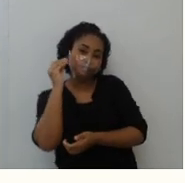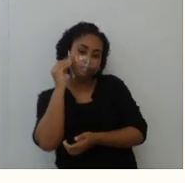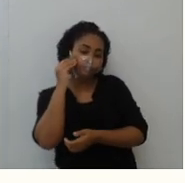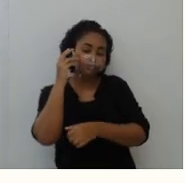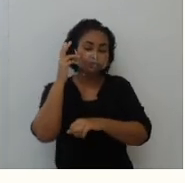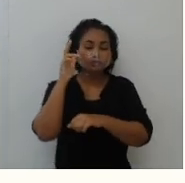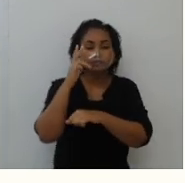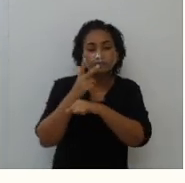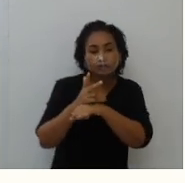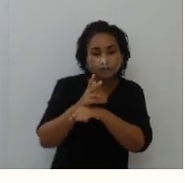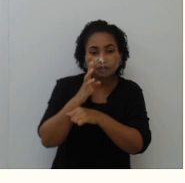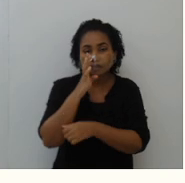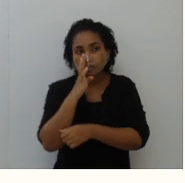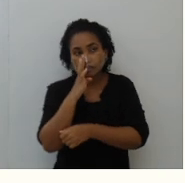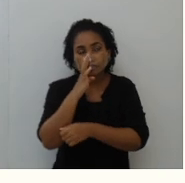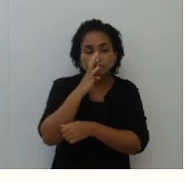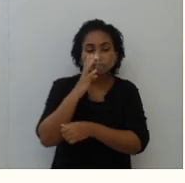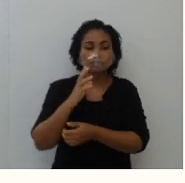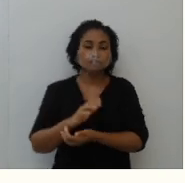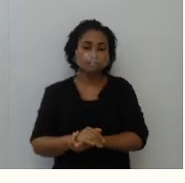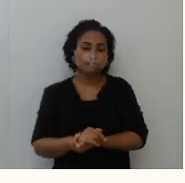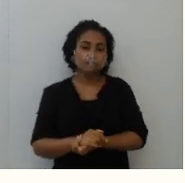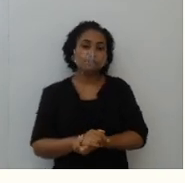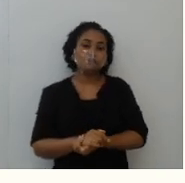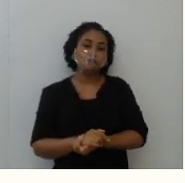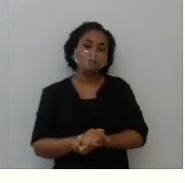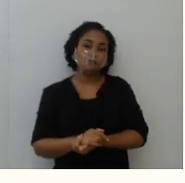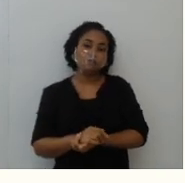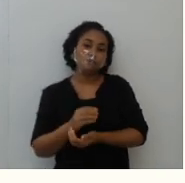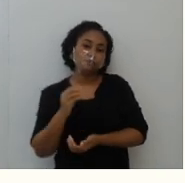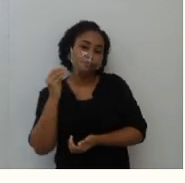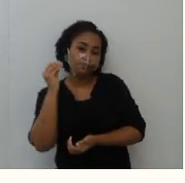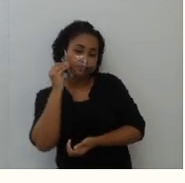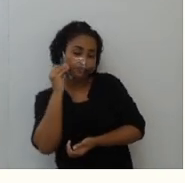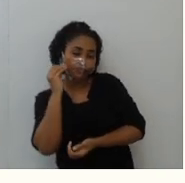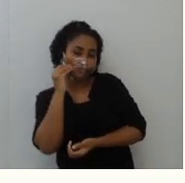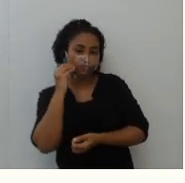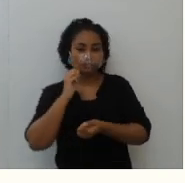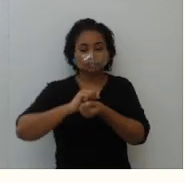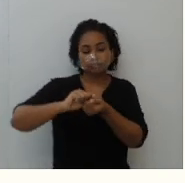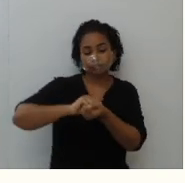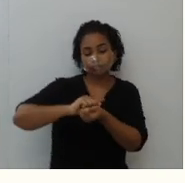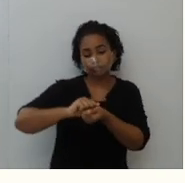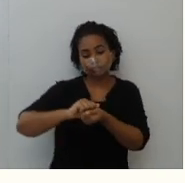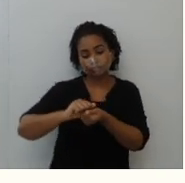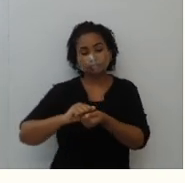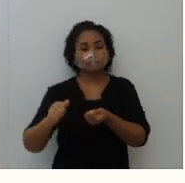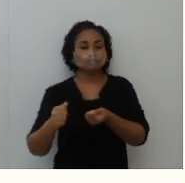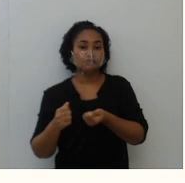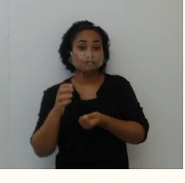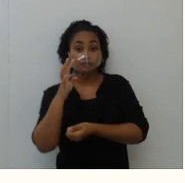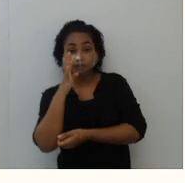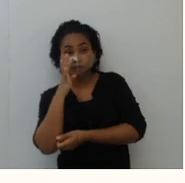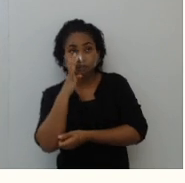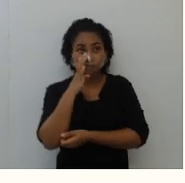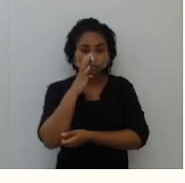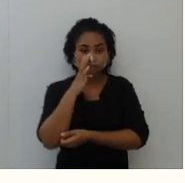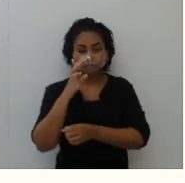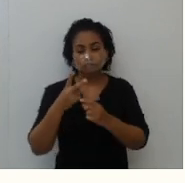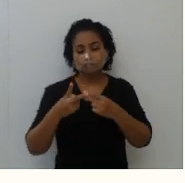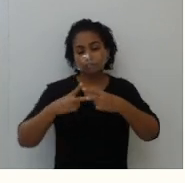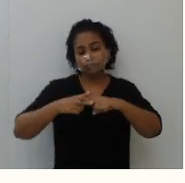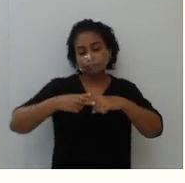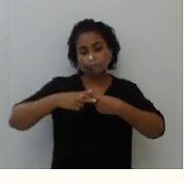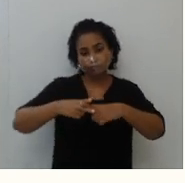washes, watch, watches, fix, fixes. Beijar, lavar, assistir e